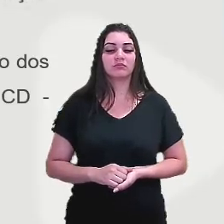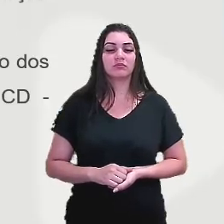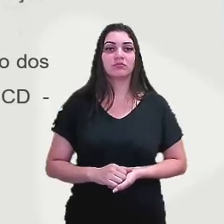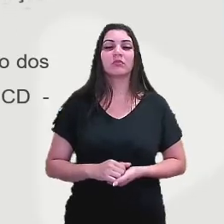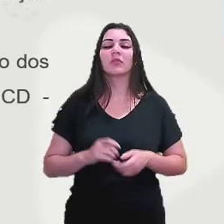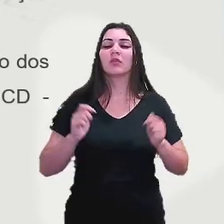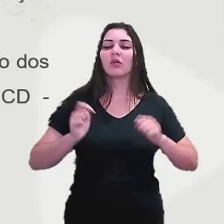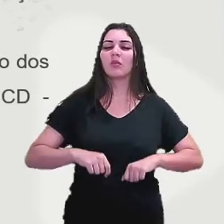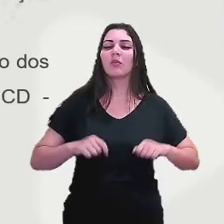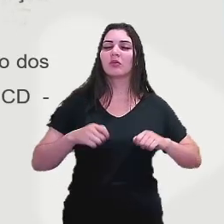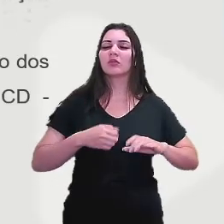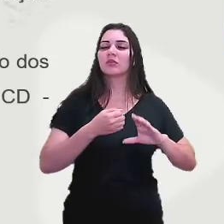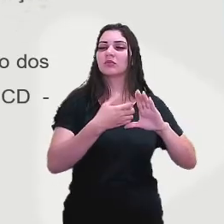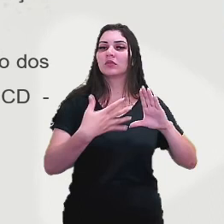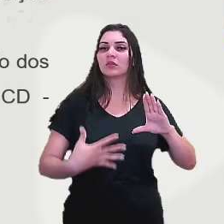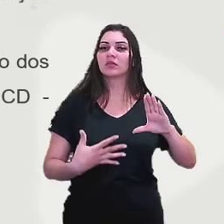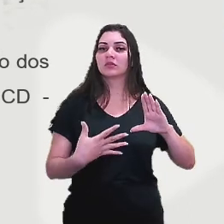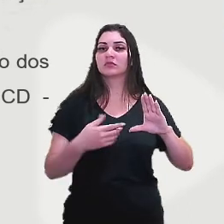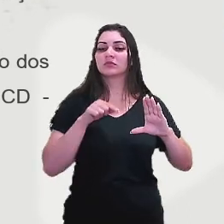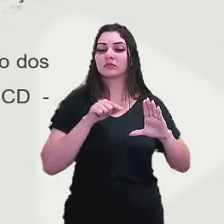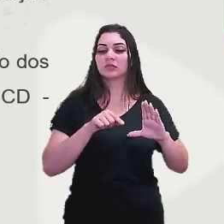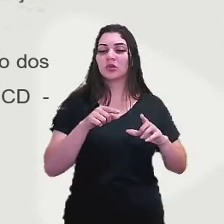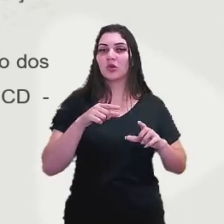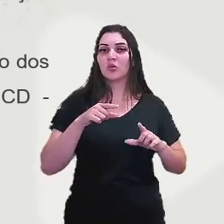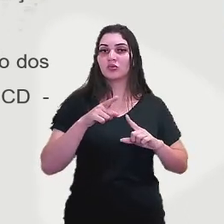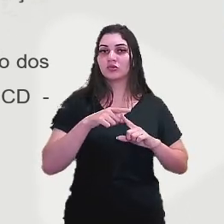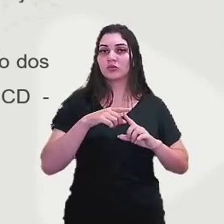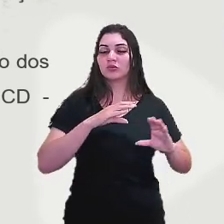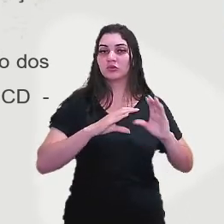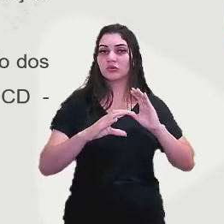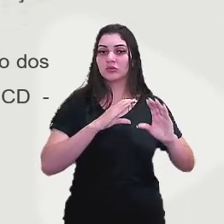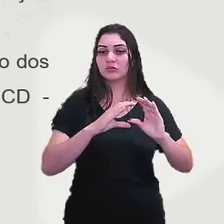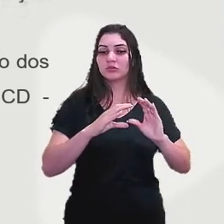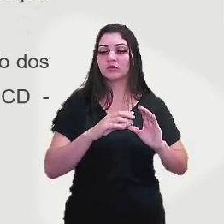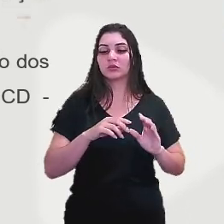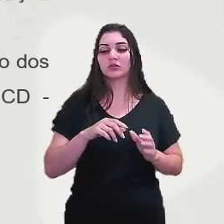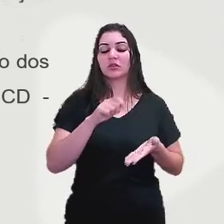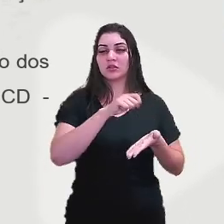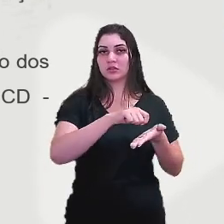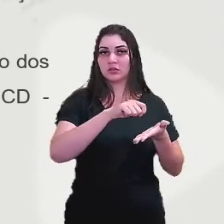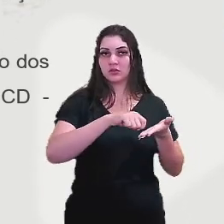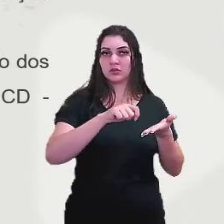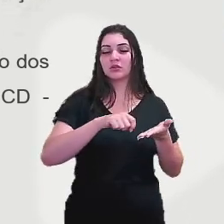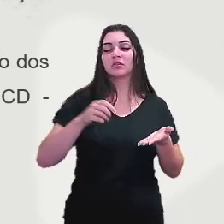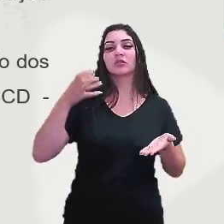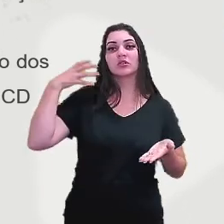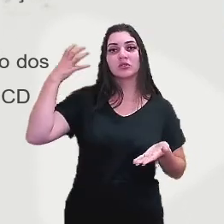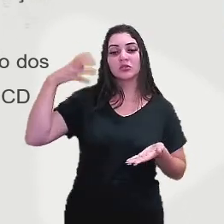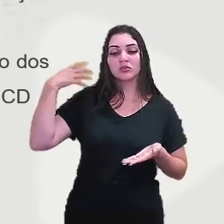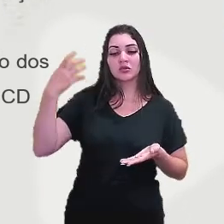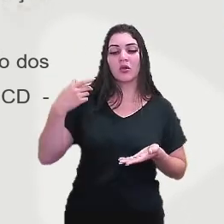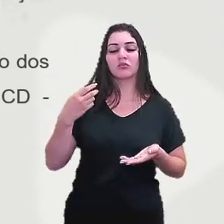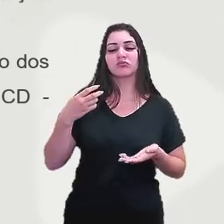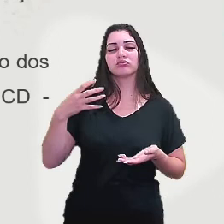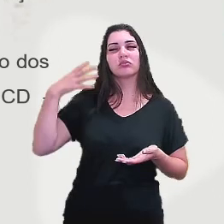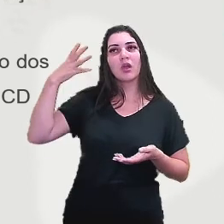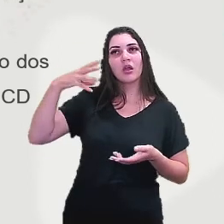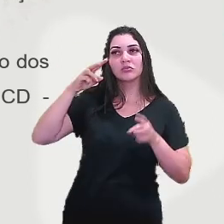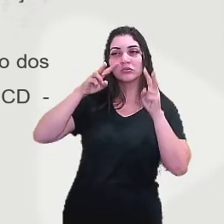E podemos classificar os meios de comunicação, em escritor, sonoros,